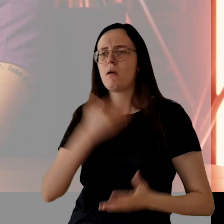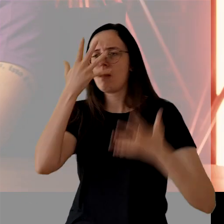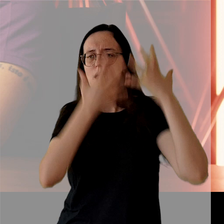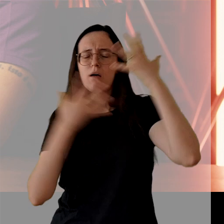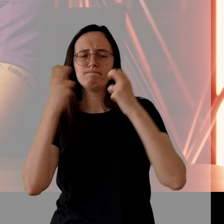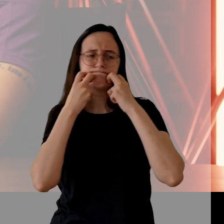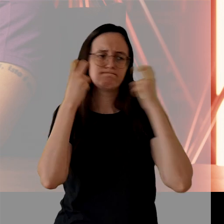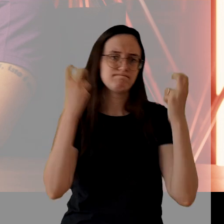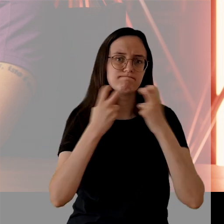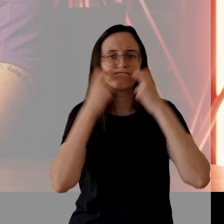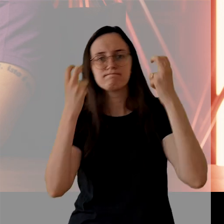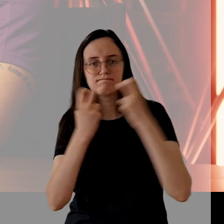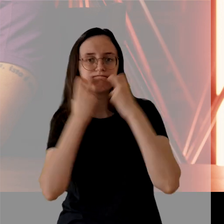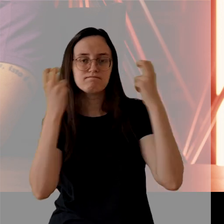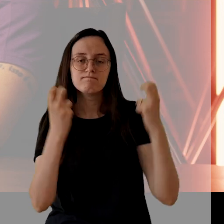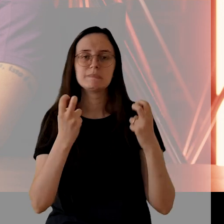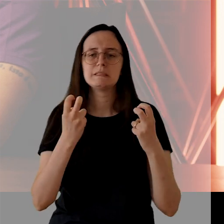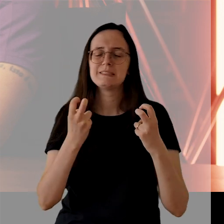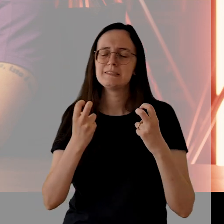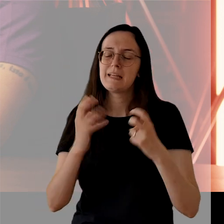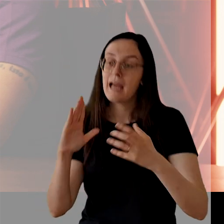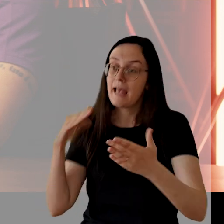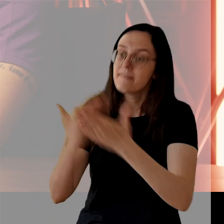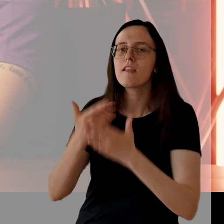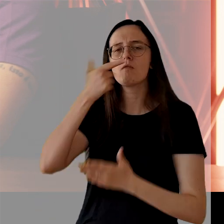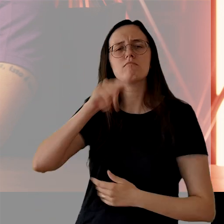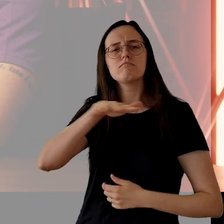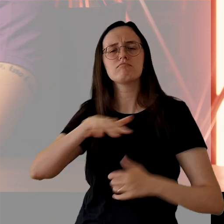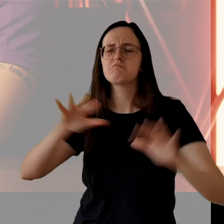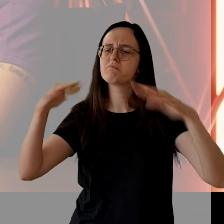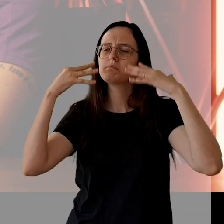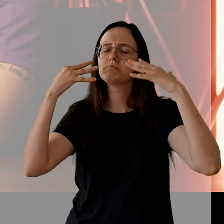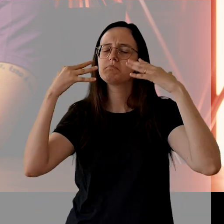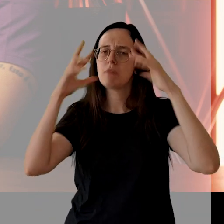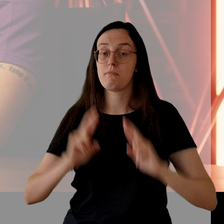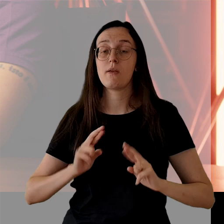humilhações até conseguir esse espaço, né? E na cena em questão,